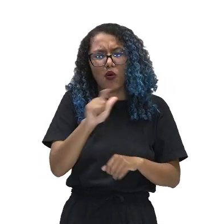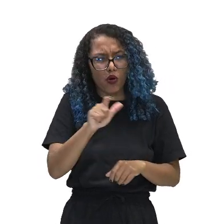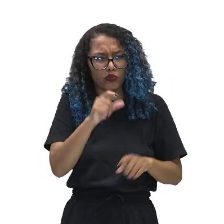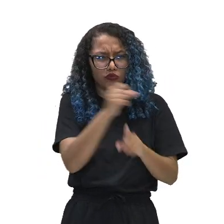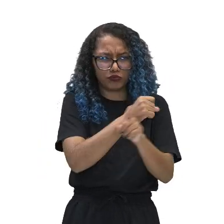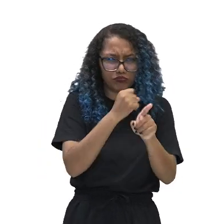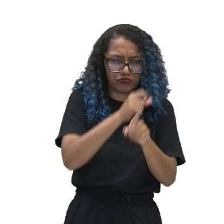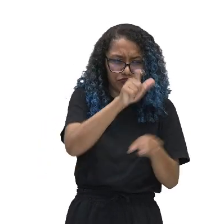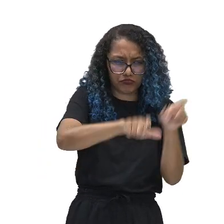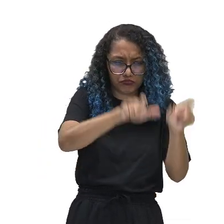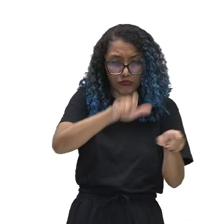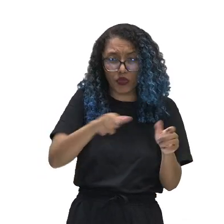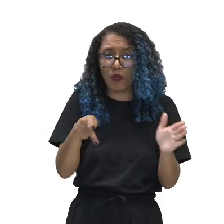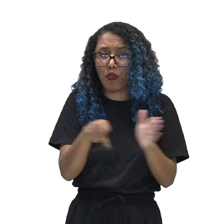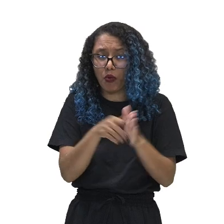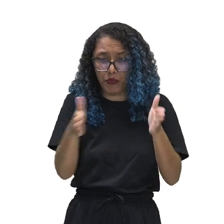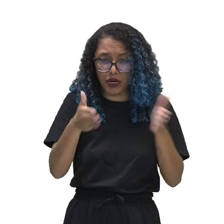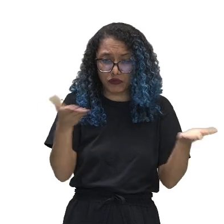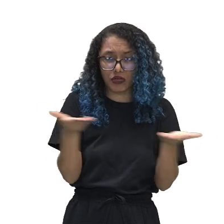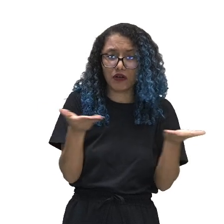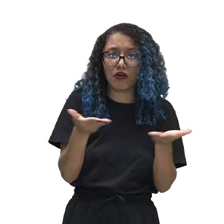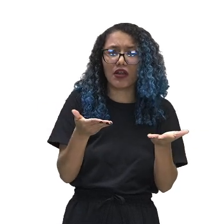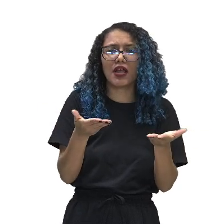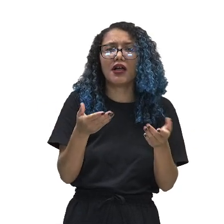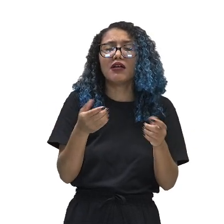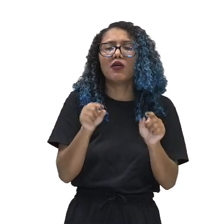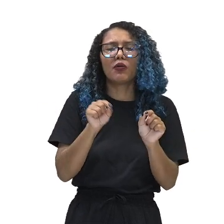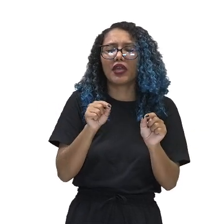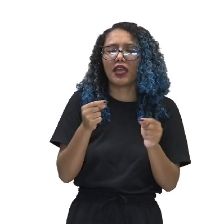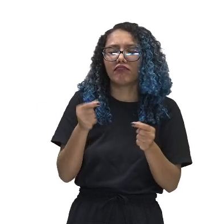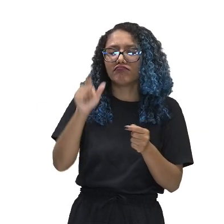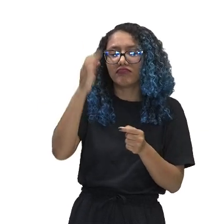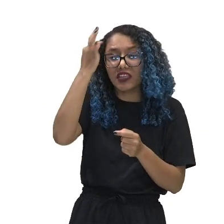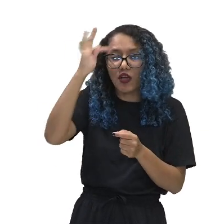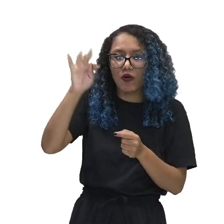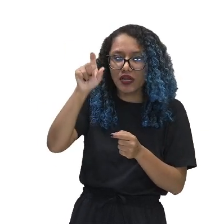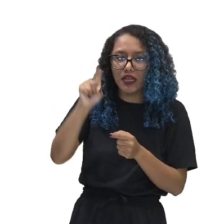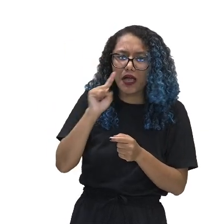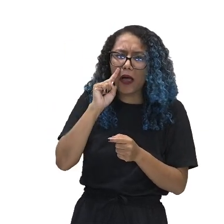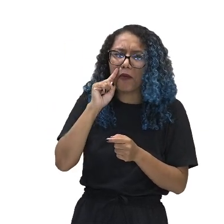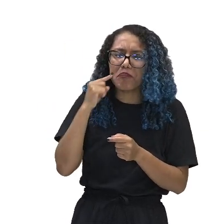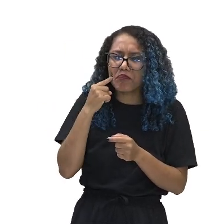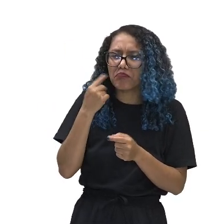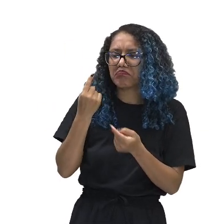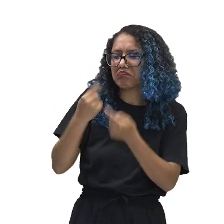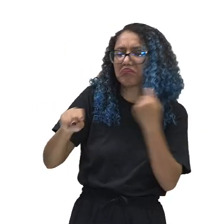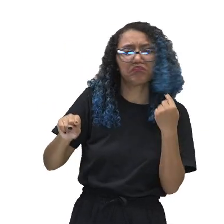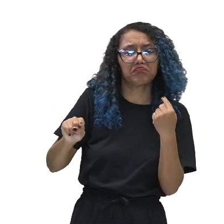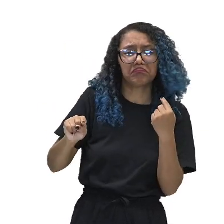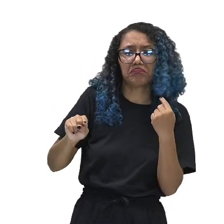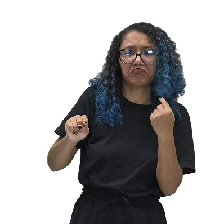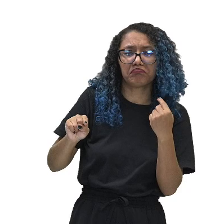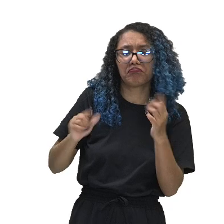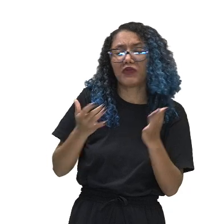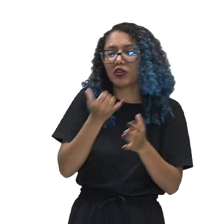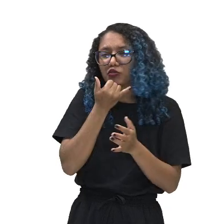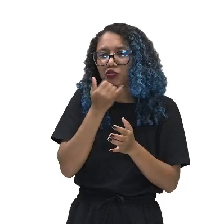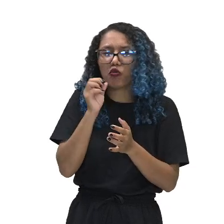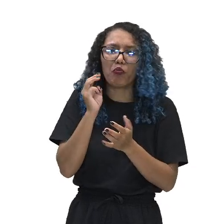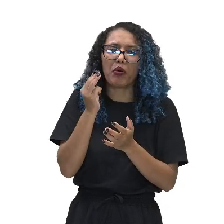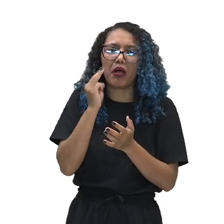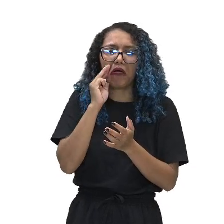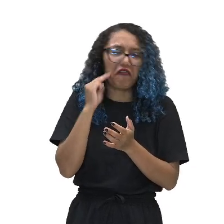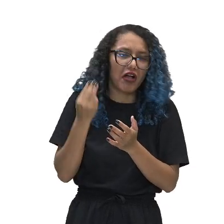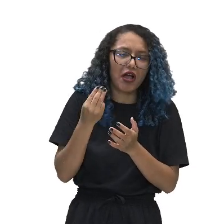na contemporaneidade que não concordam com a teoria de Émile Durkheim, ou também